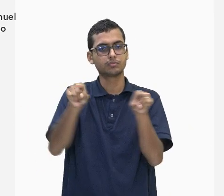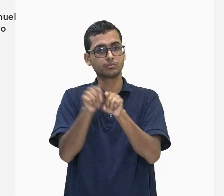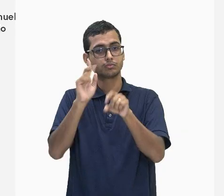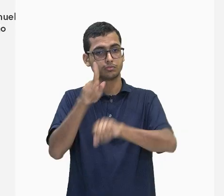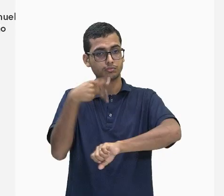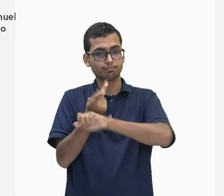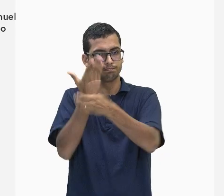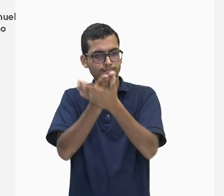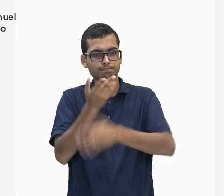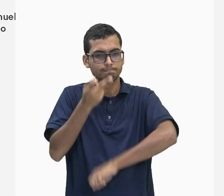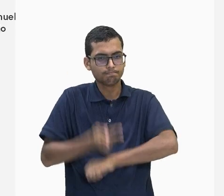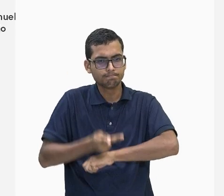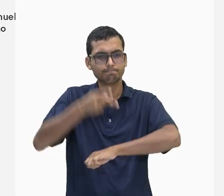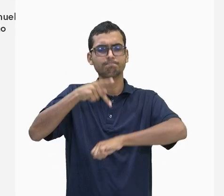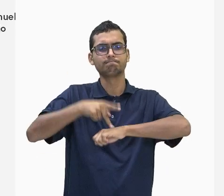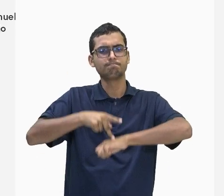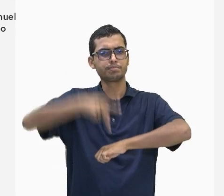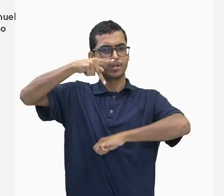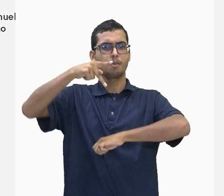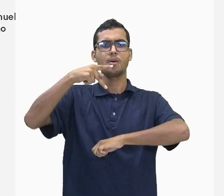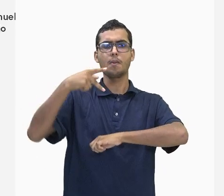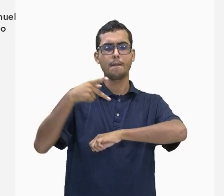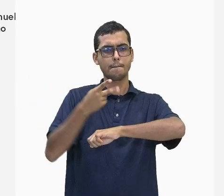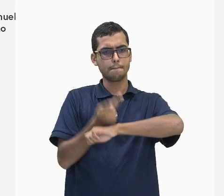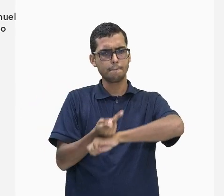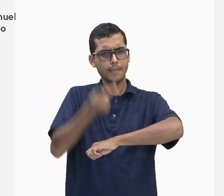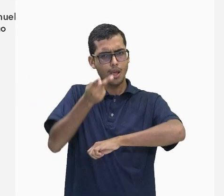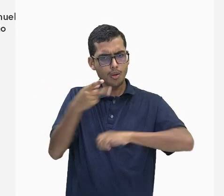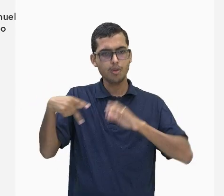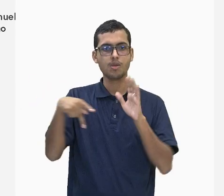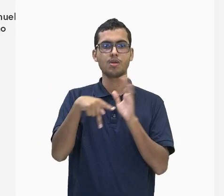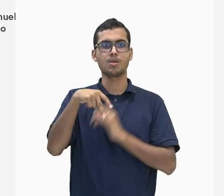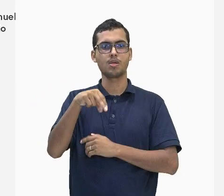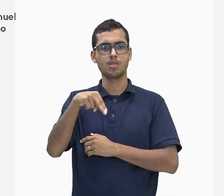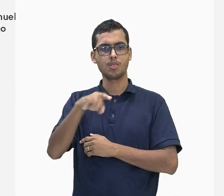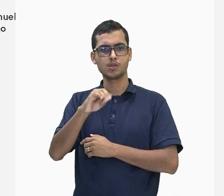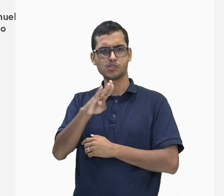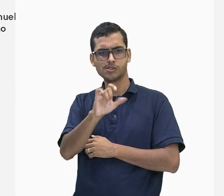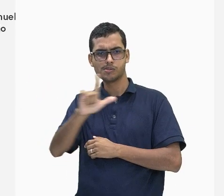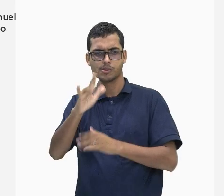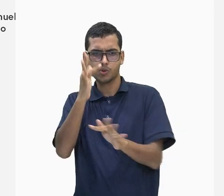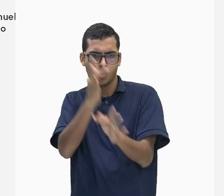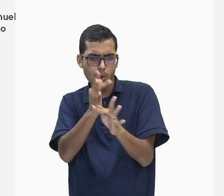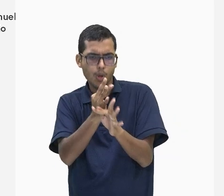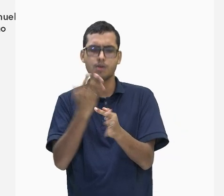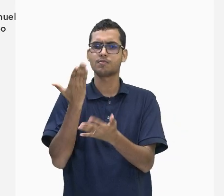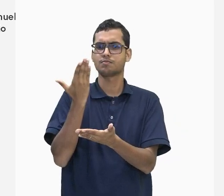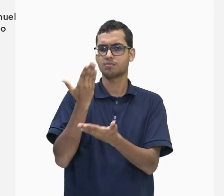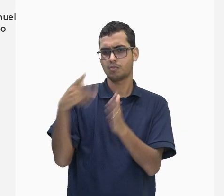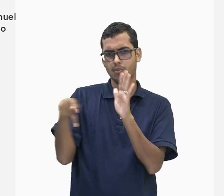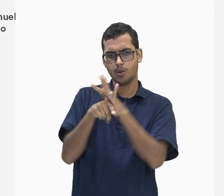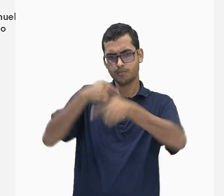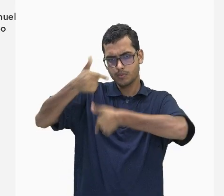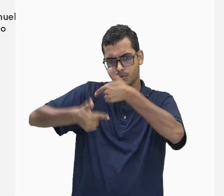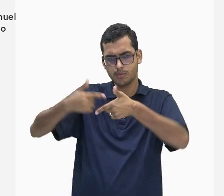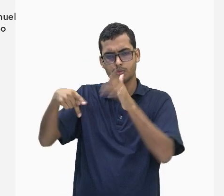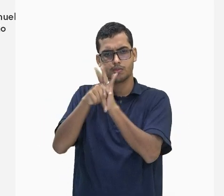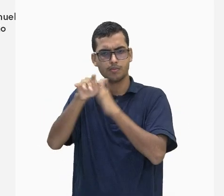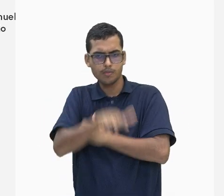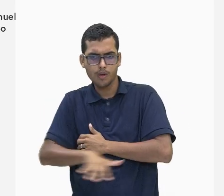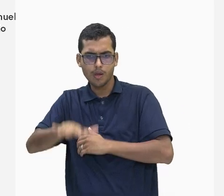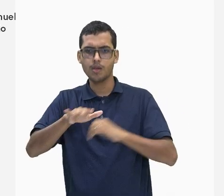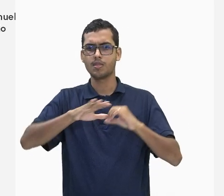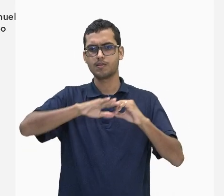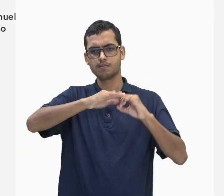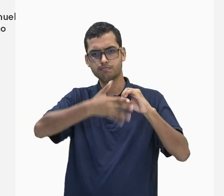o Prêmio Nobel de Física pelos seus trabalhos com radioatividade. Só que a radioatividade, ela